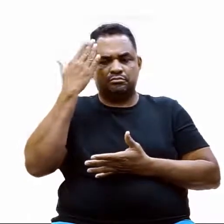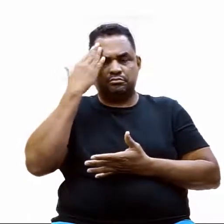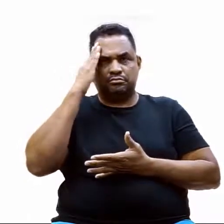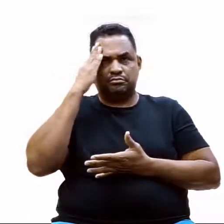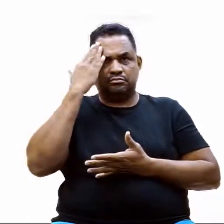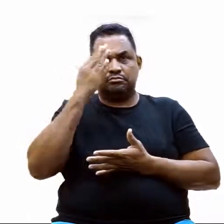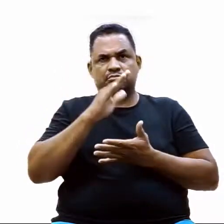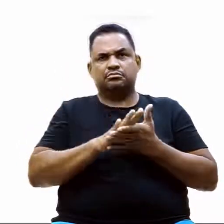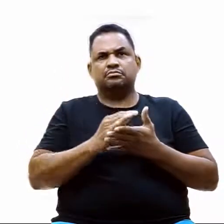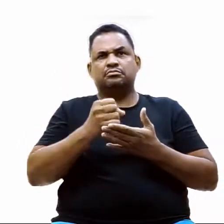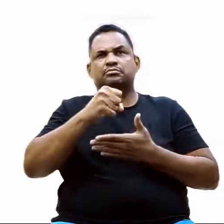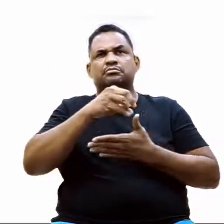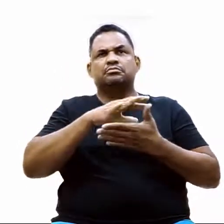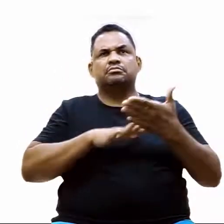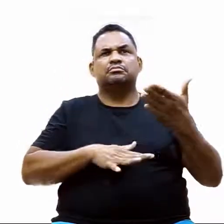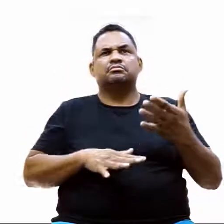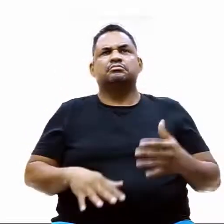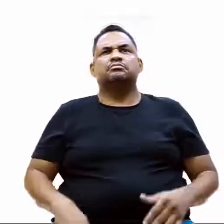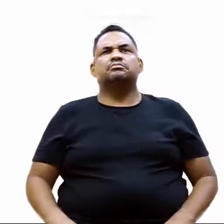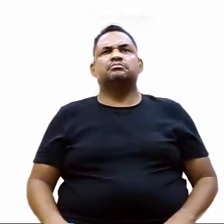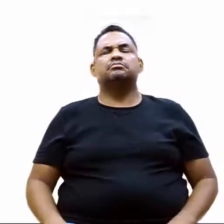da questão. Tá certo?